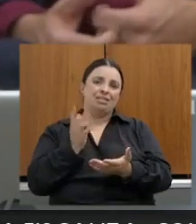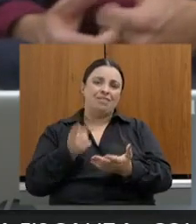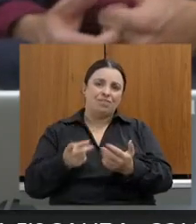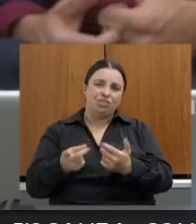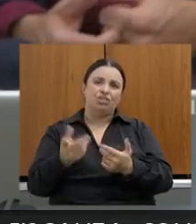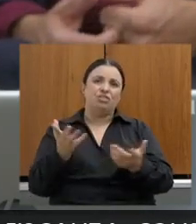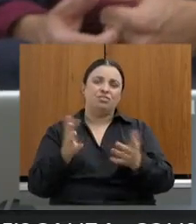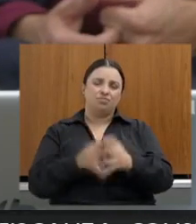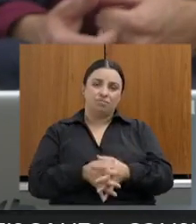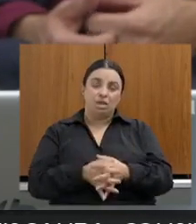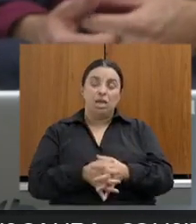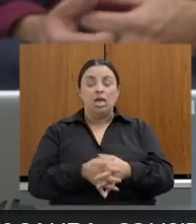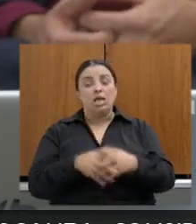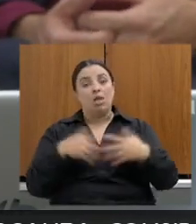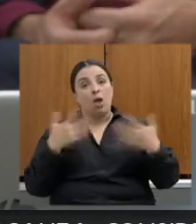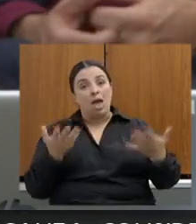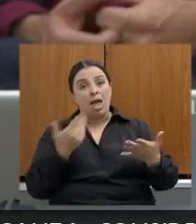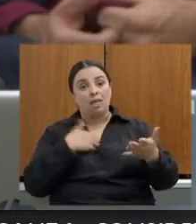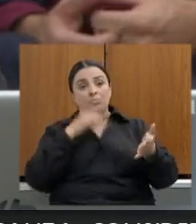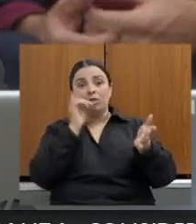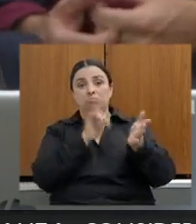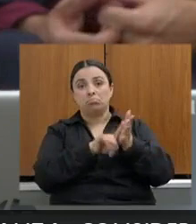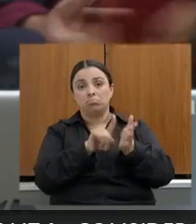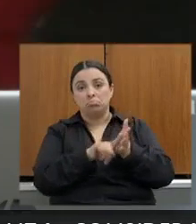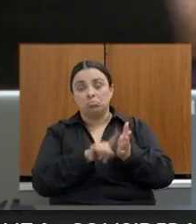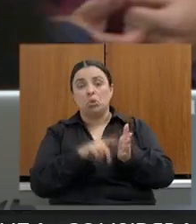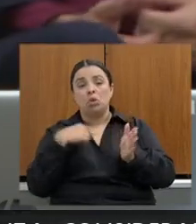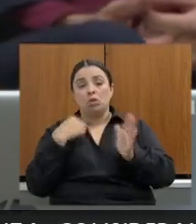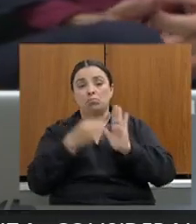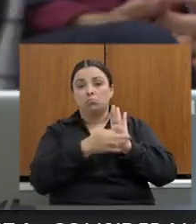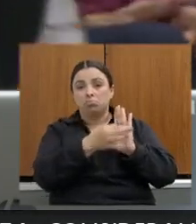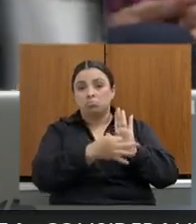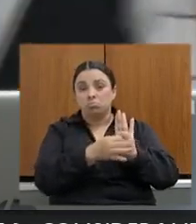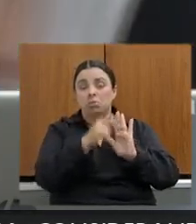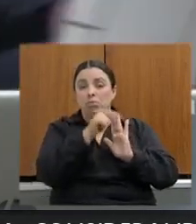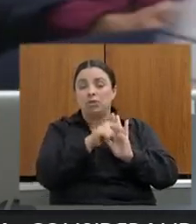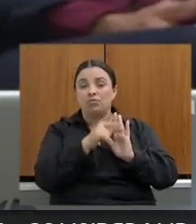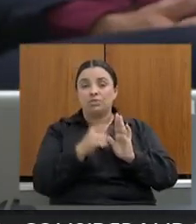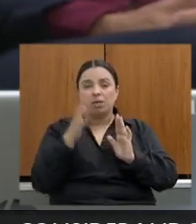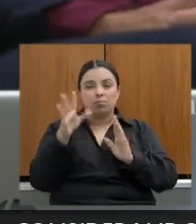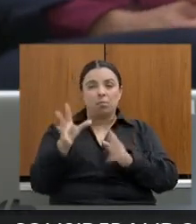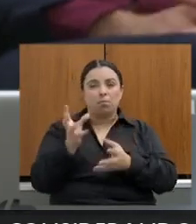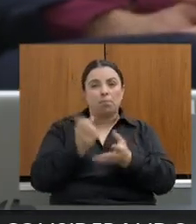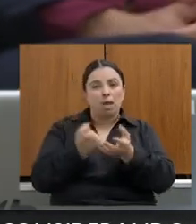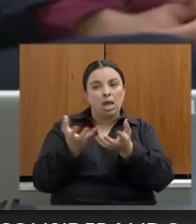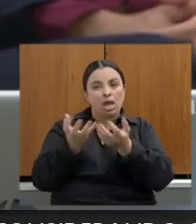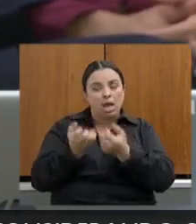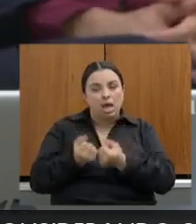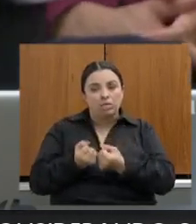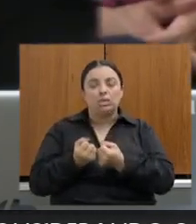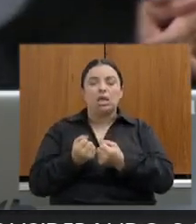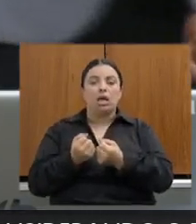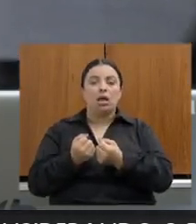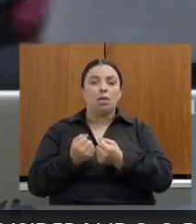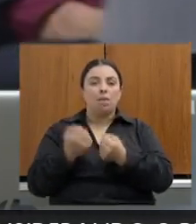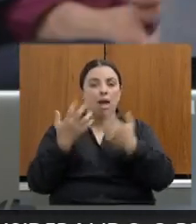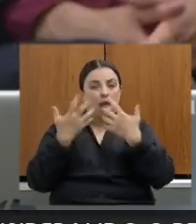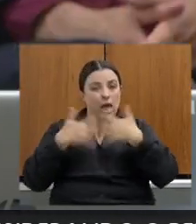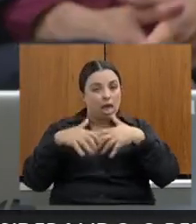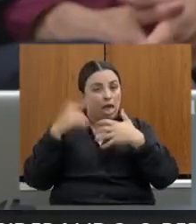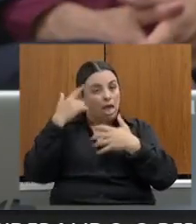é para que a gente o seu leve essa preocupação é faça essa discussão interna com